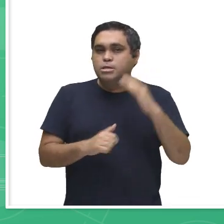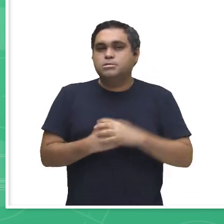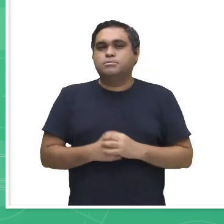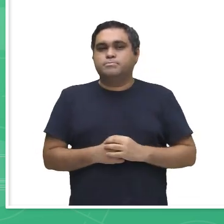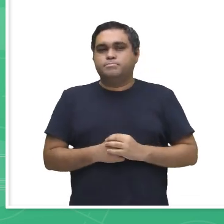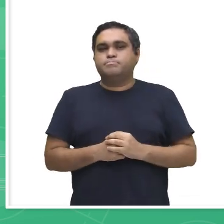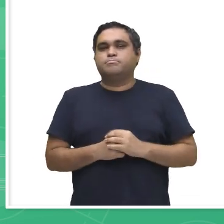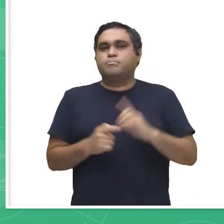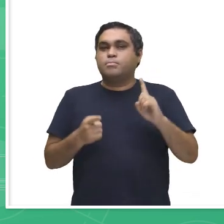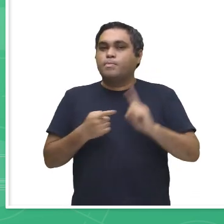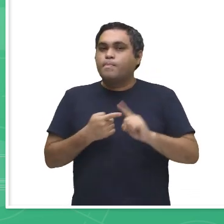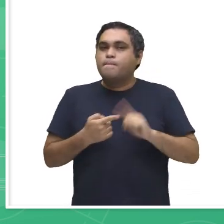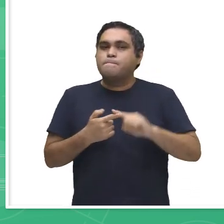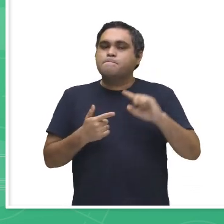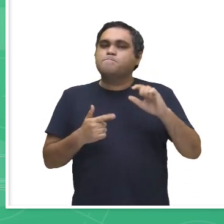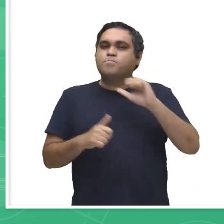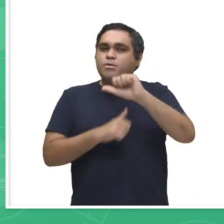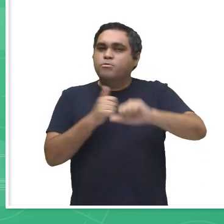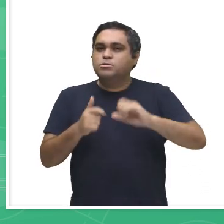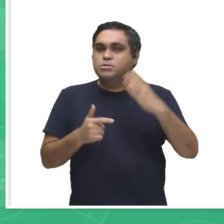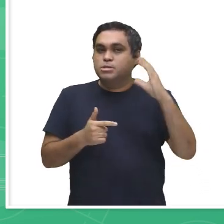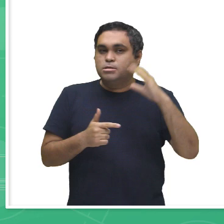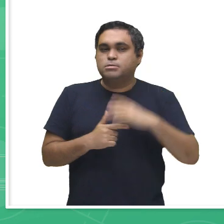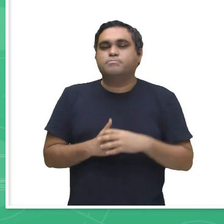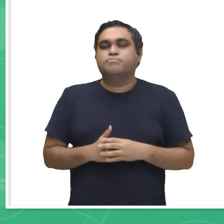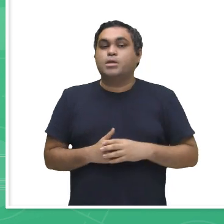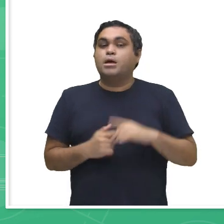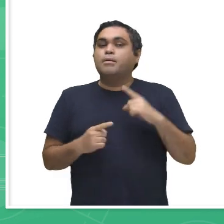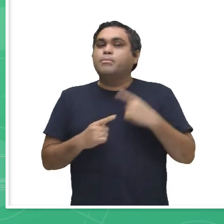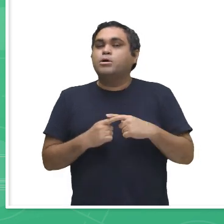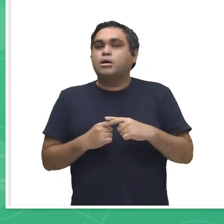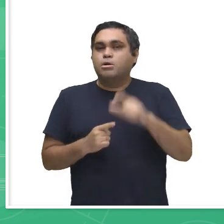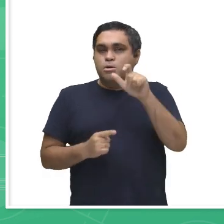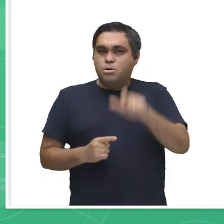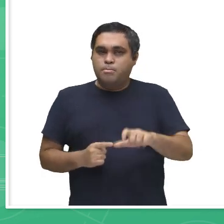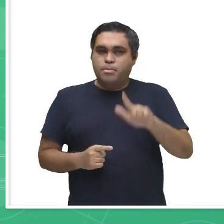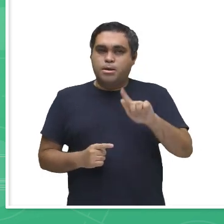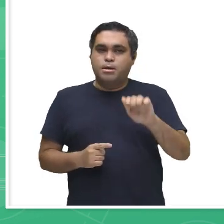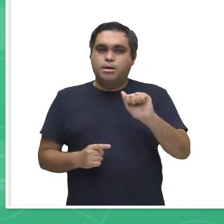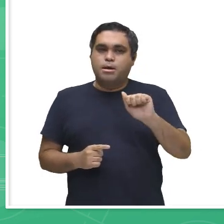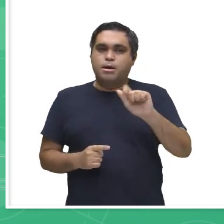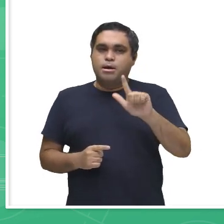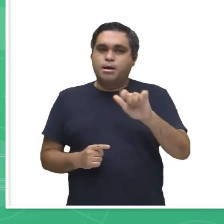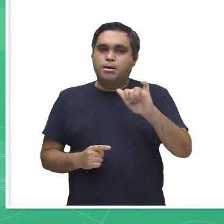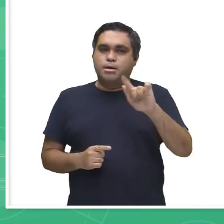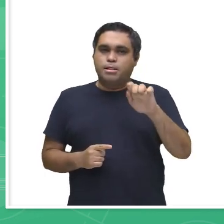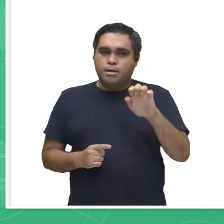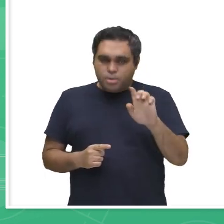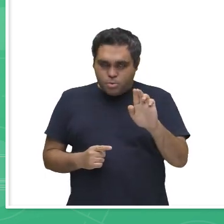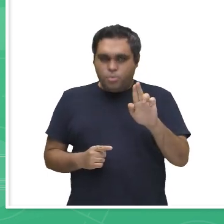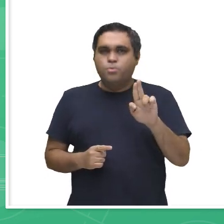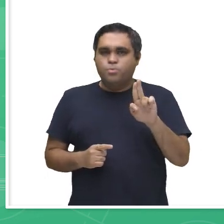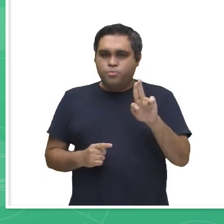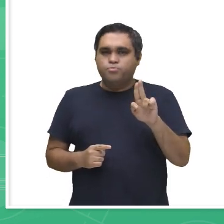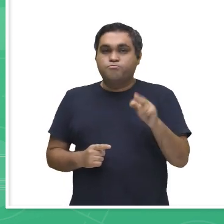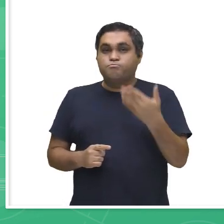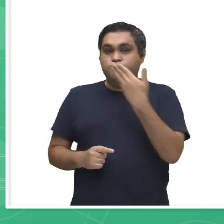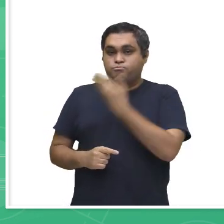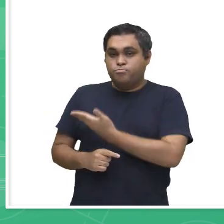fator importante aí. Por quê? O que aconteceu? Um camaradazinho chamado Galileu, grande Galileu,